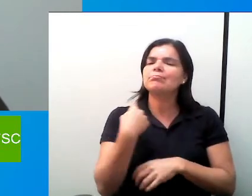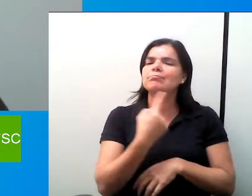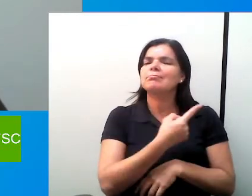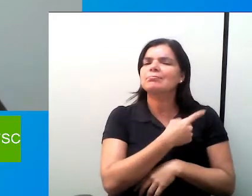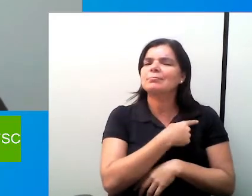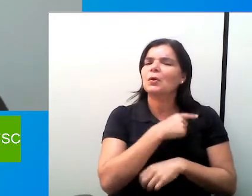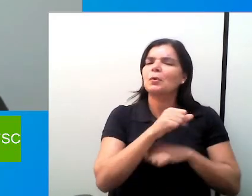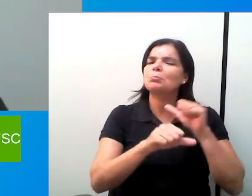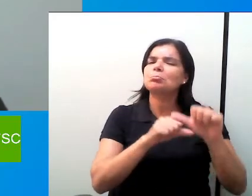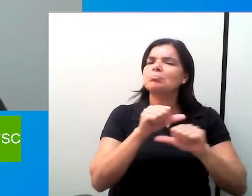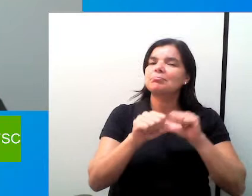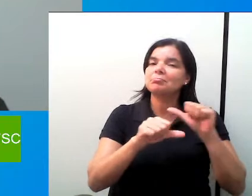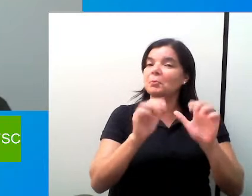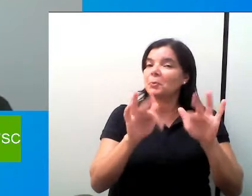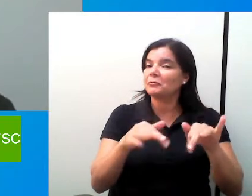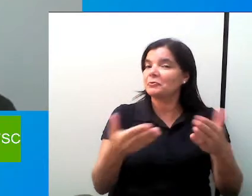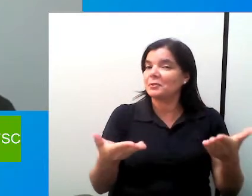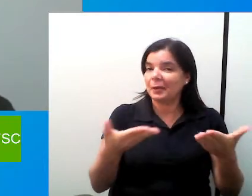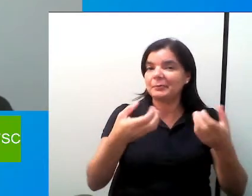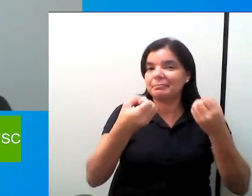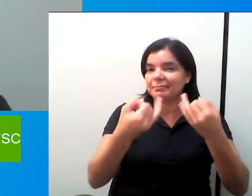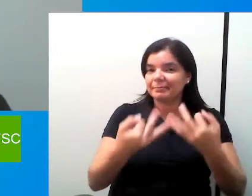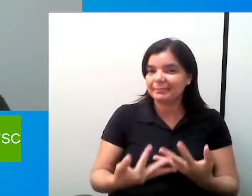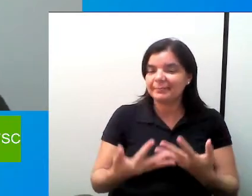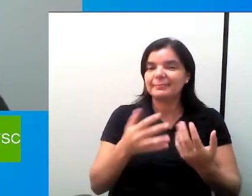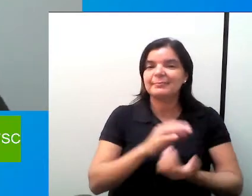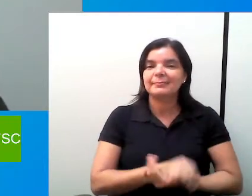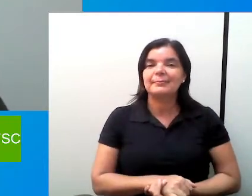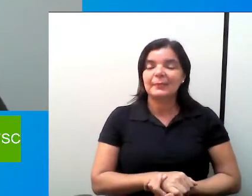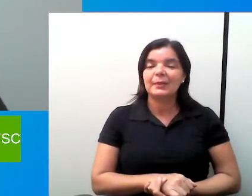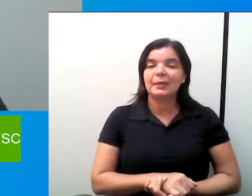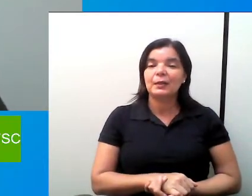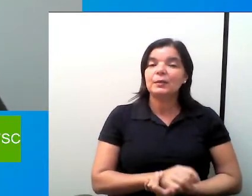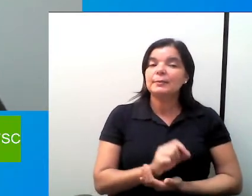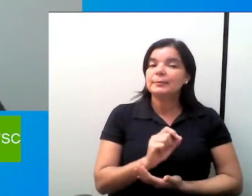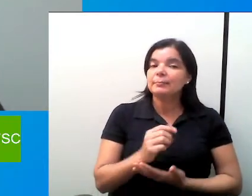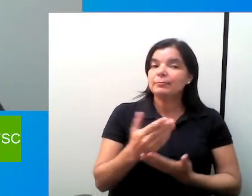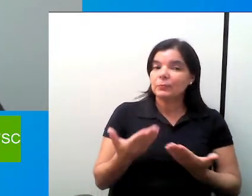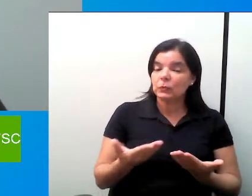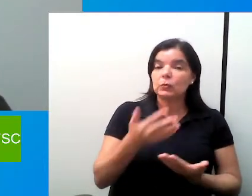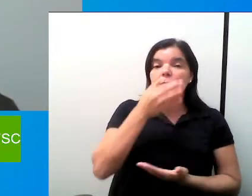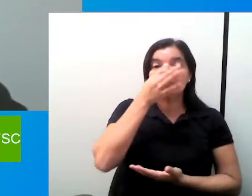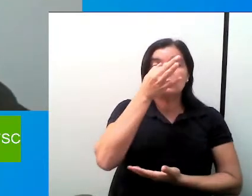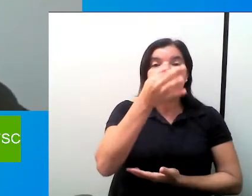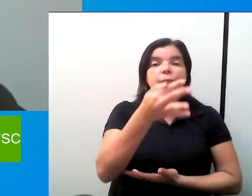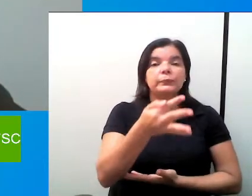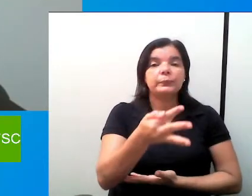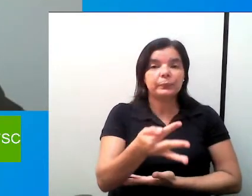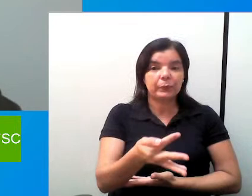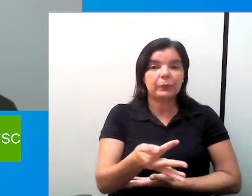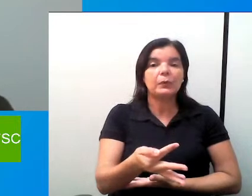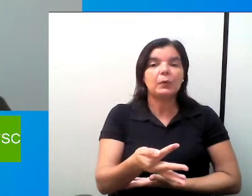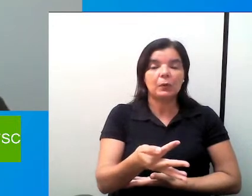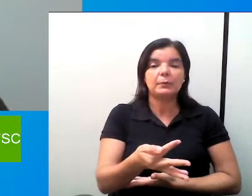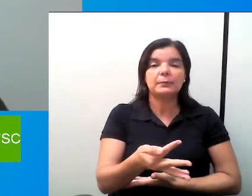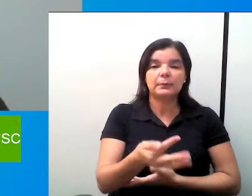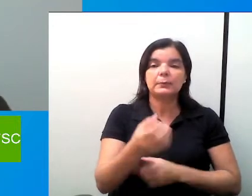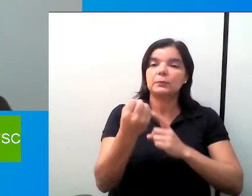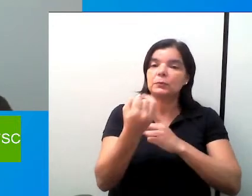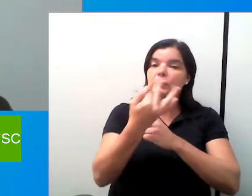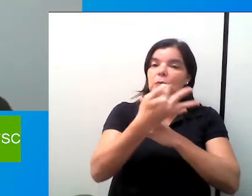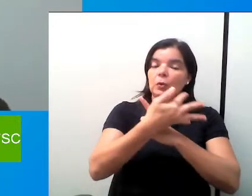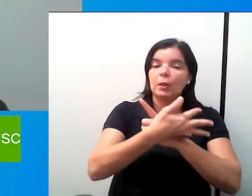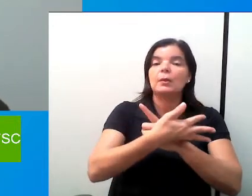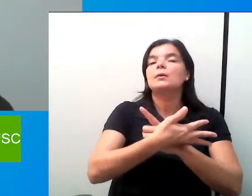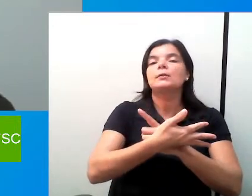de mudar, para encerrar minha fala agora, a respeito de um futuro para a curricularização da extensão dentro do